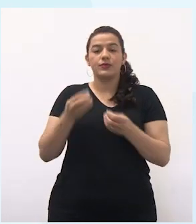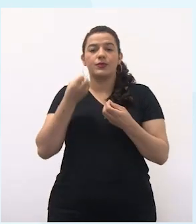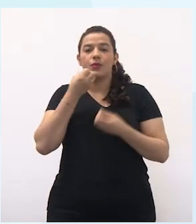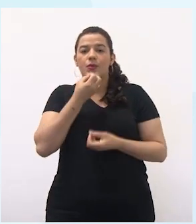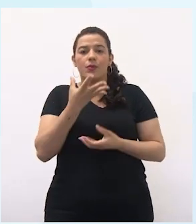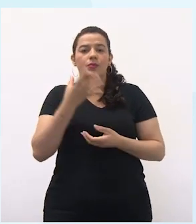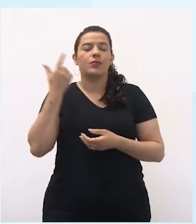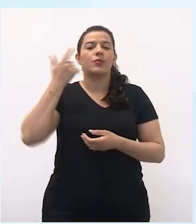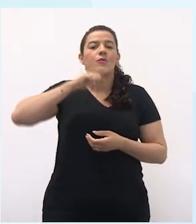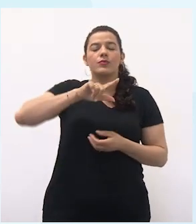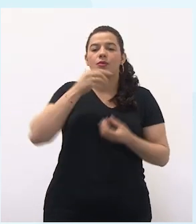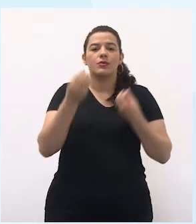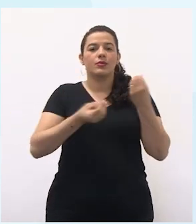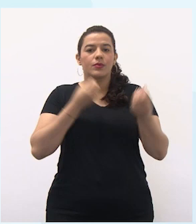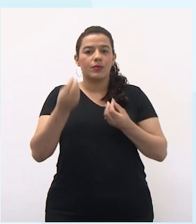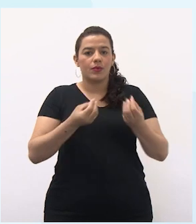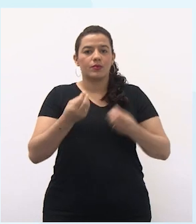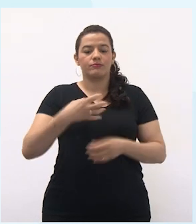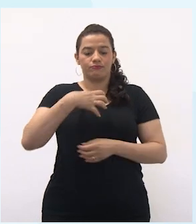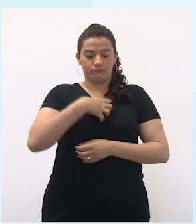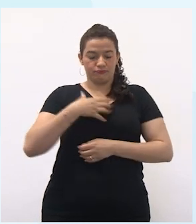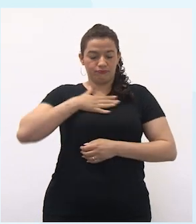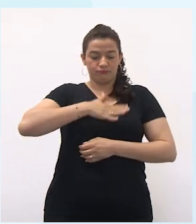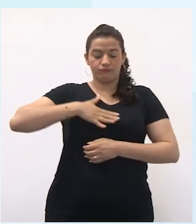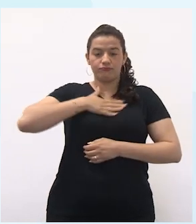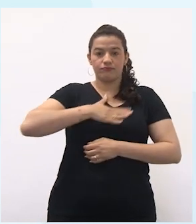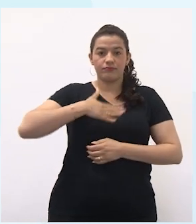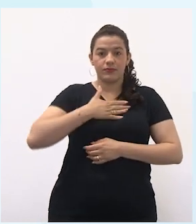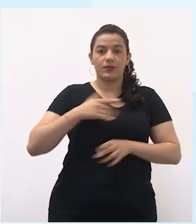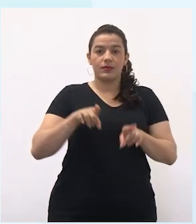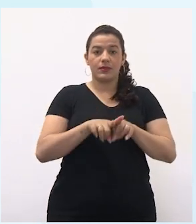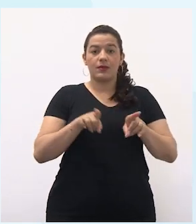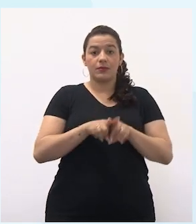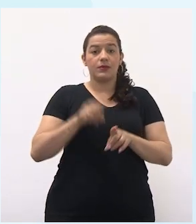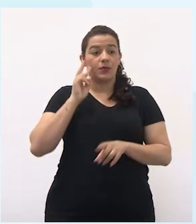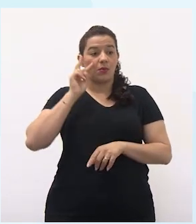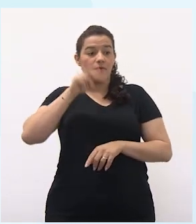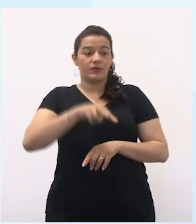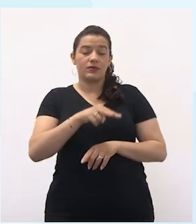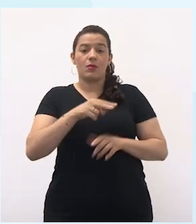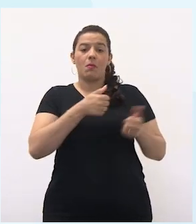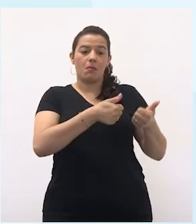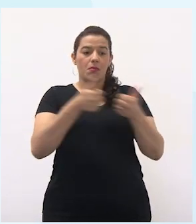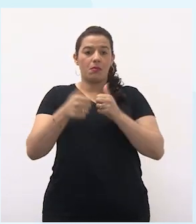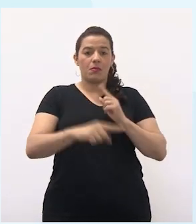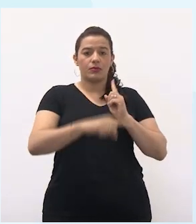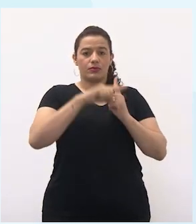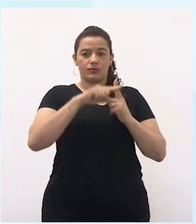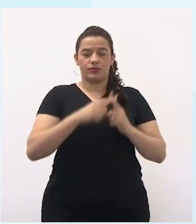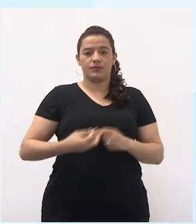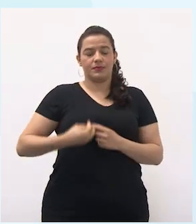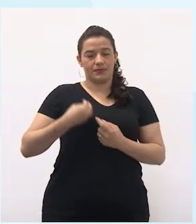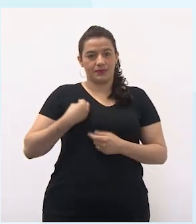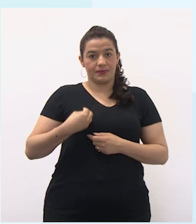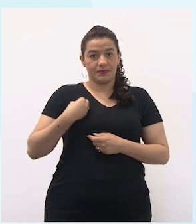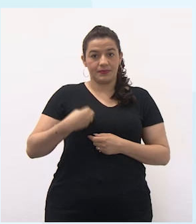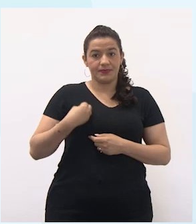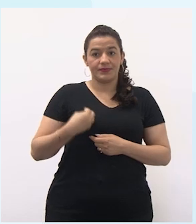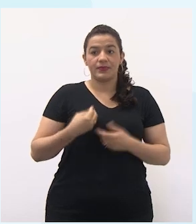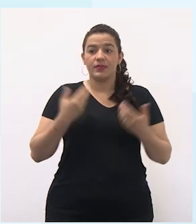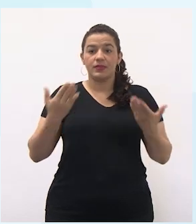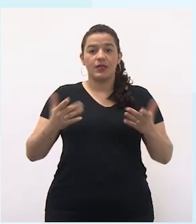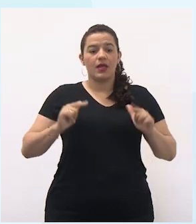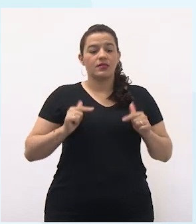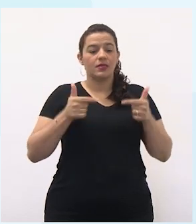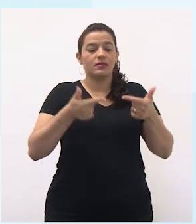capacidade de contentamento e de ter uma visão positiva do sentido da vida. Então, essa ação do bem 4,